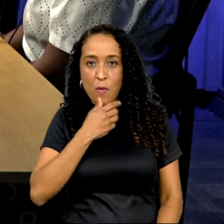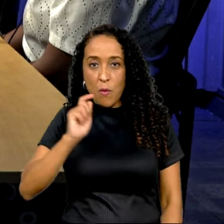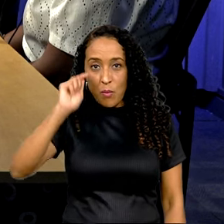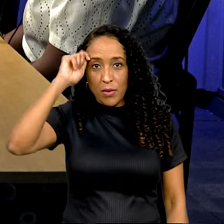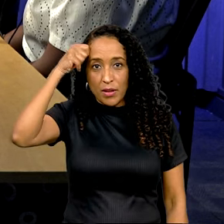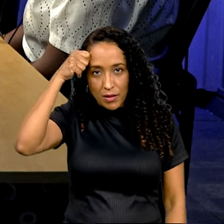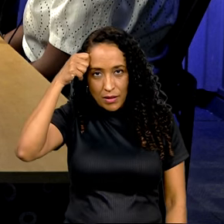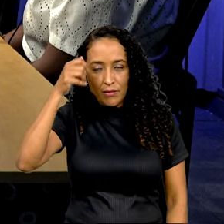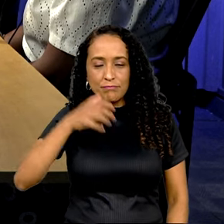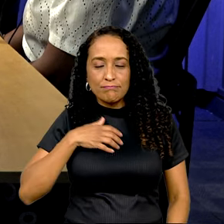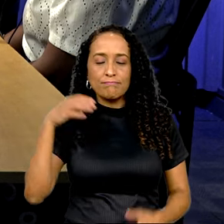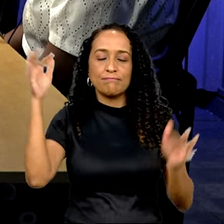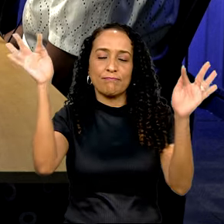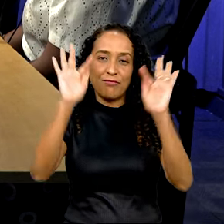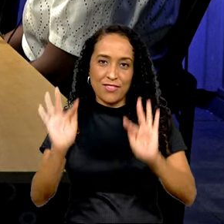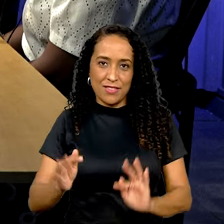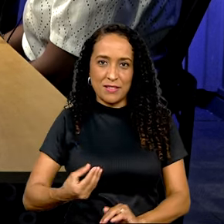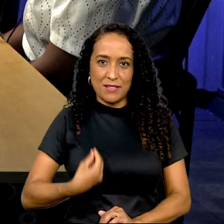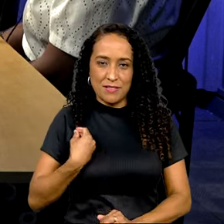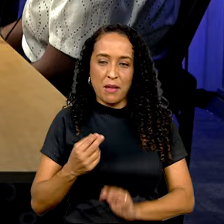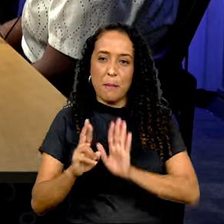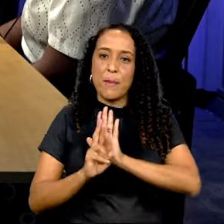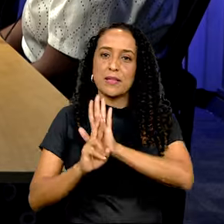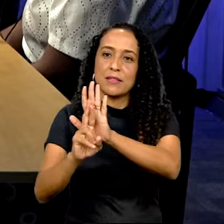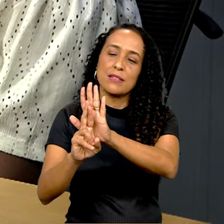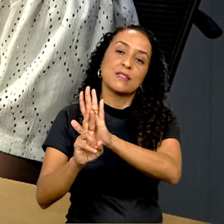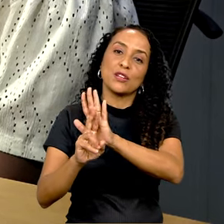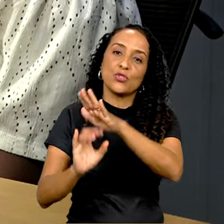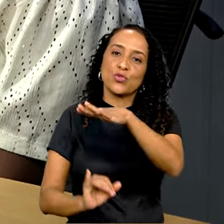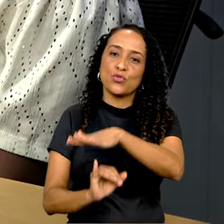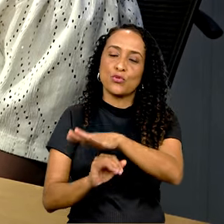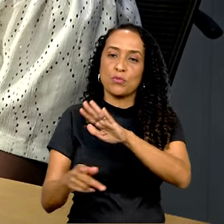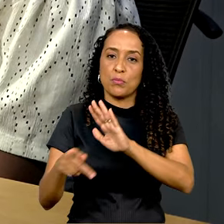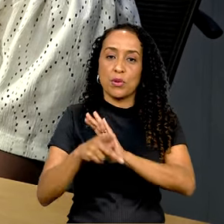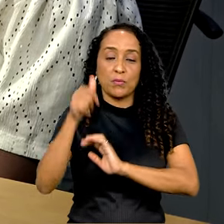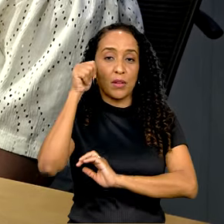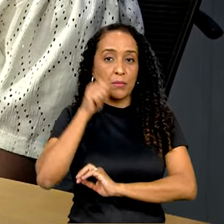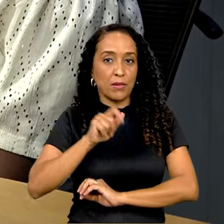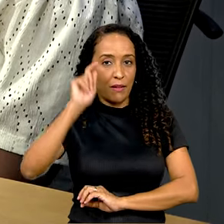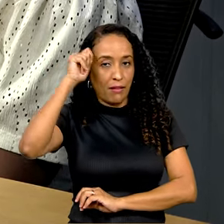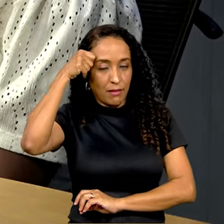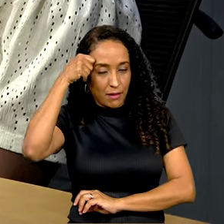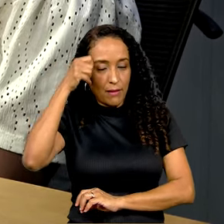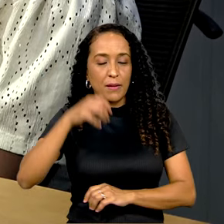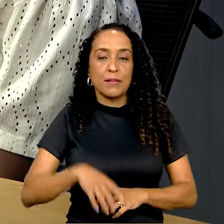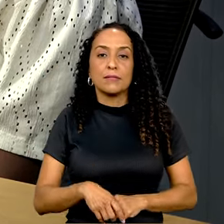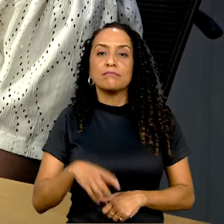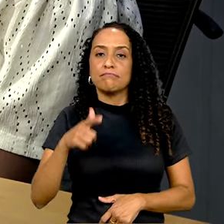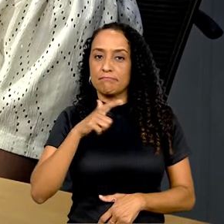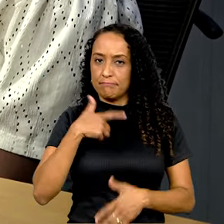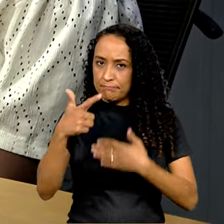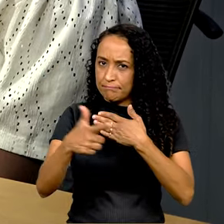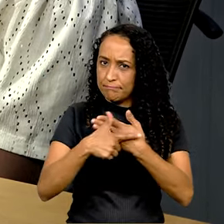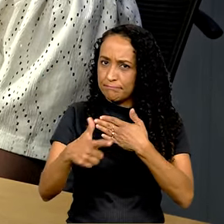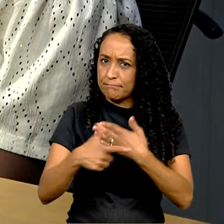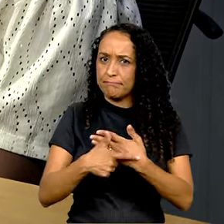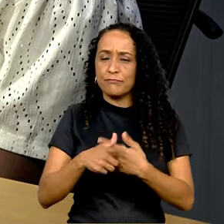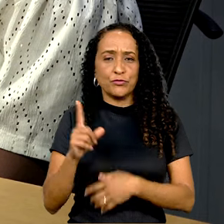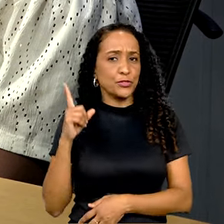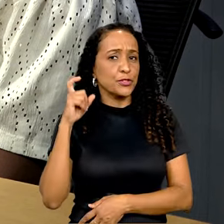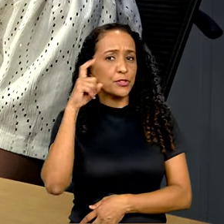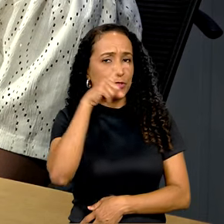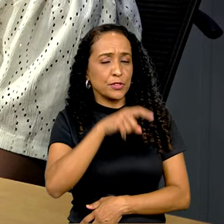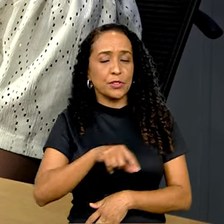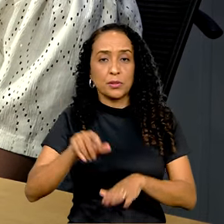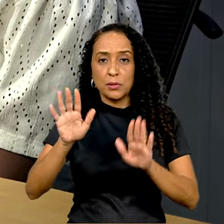negro eu tô muito contente de estar aqui aqui representando galed instituto da mulher negra eh uma missão uma tarefa muito